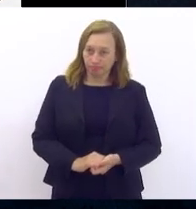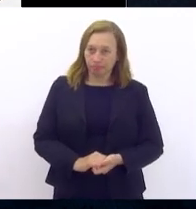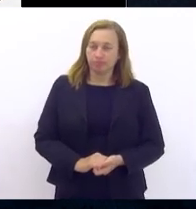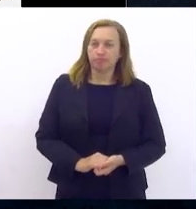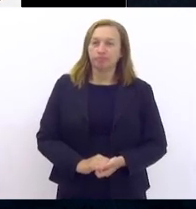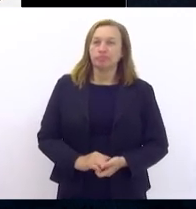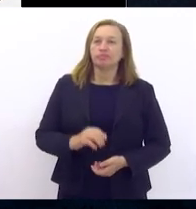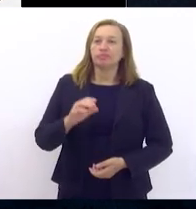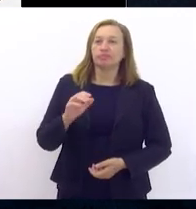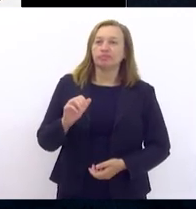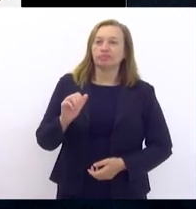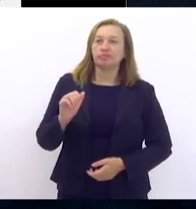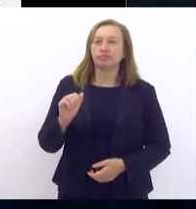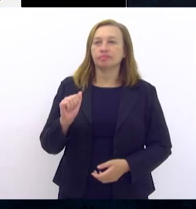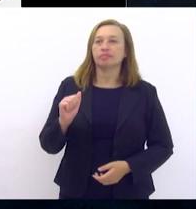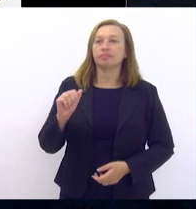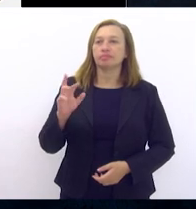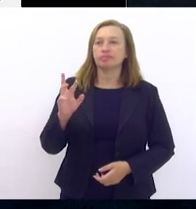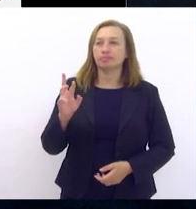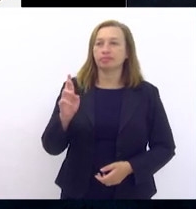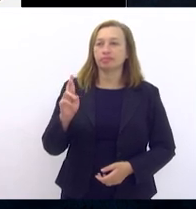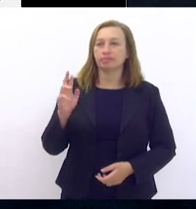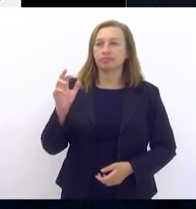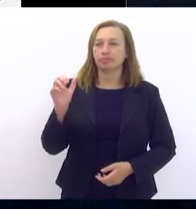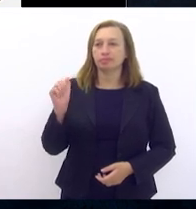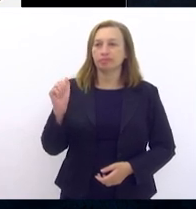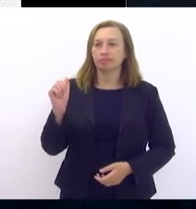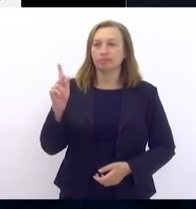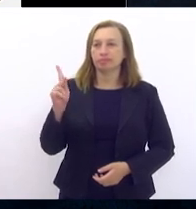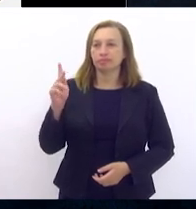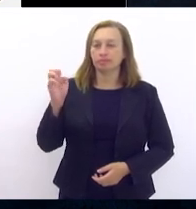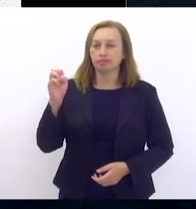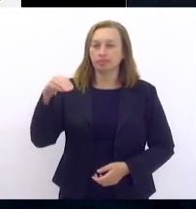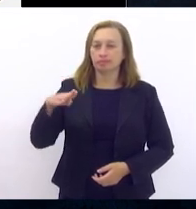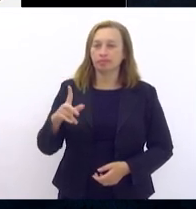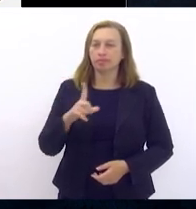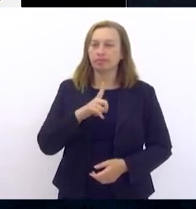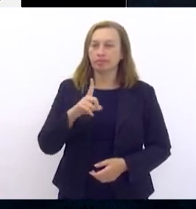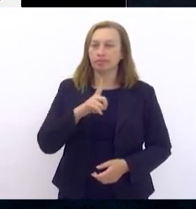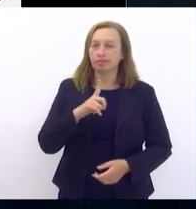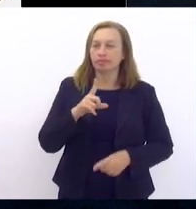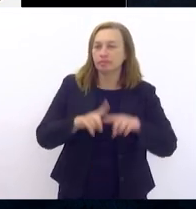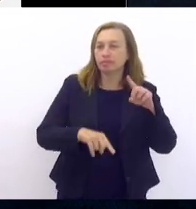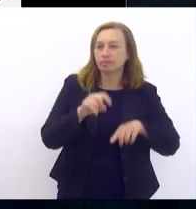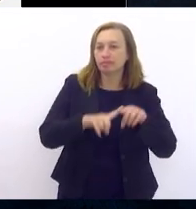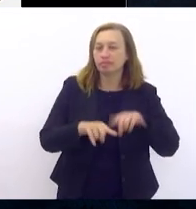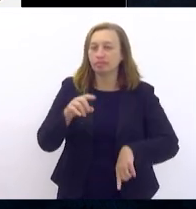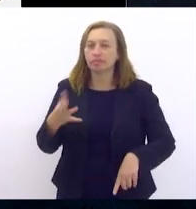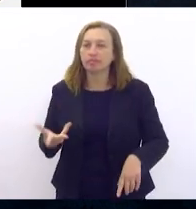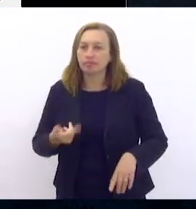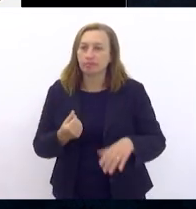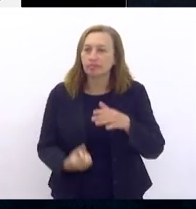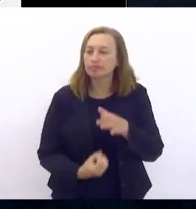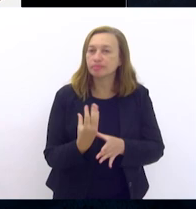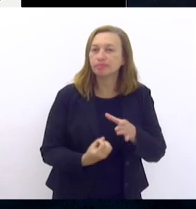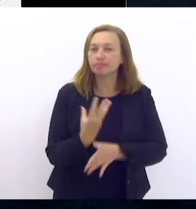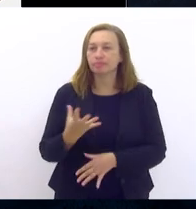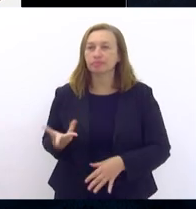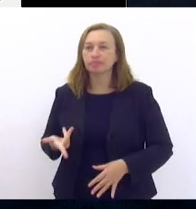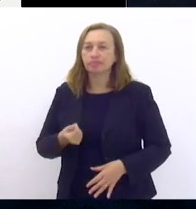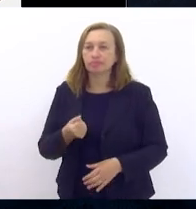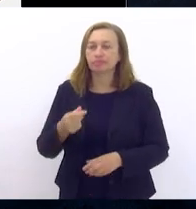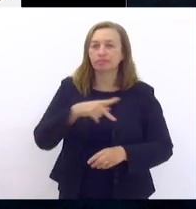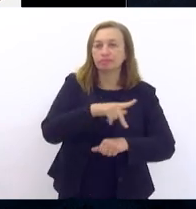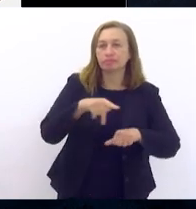E aí abraço quem ela para gerar esse produto com qualidade a gente entendeu que era importante aumentar a capacidade produtiva com qualidade no